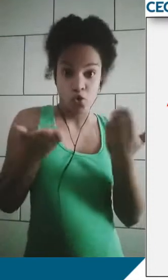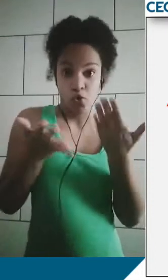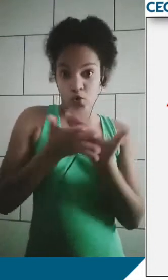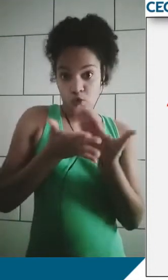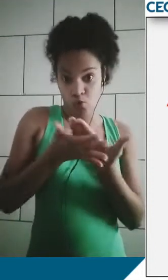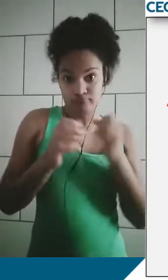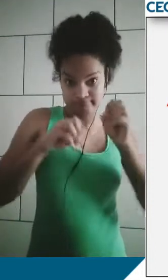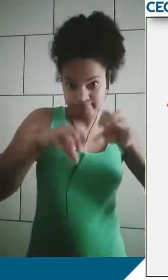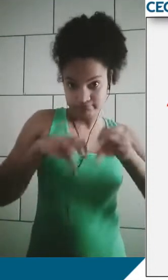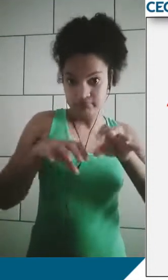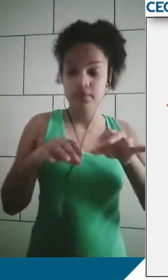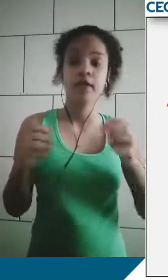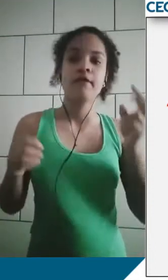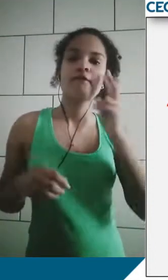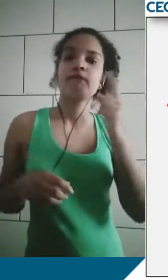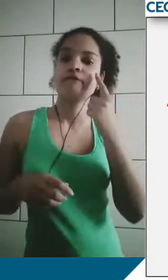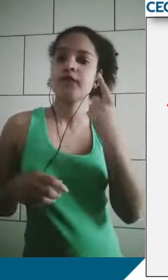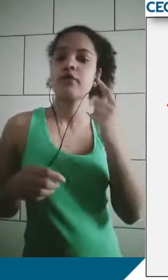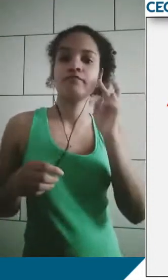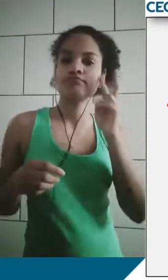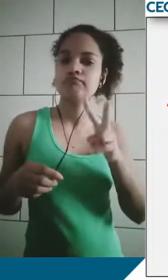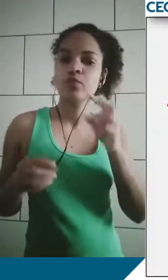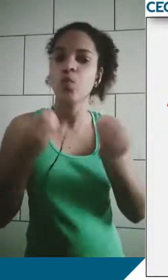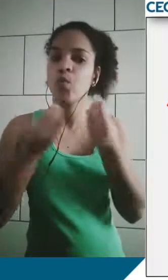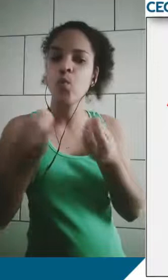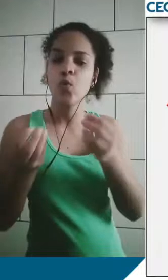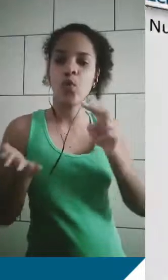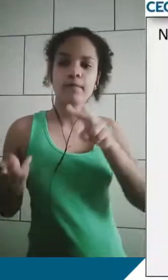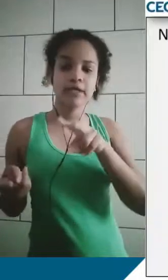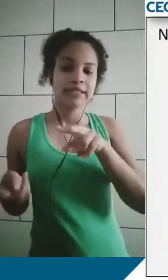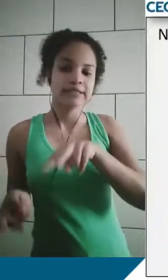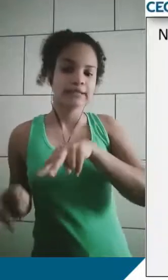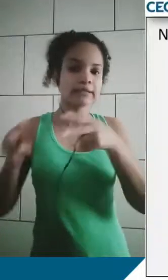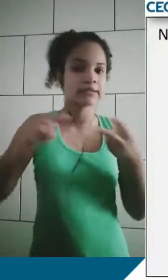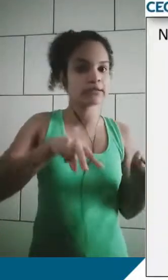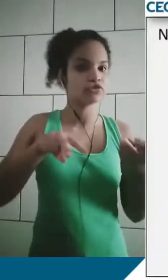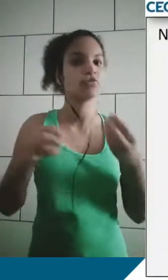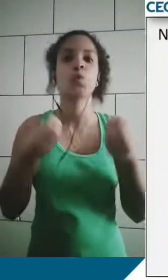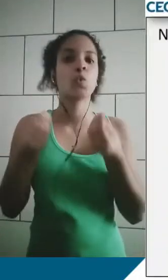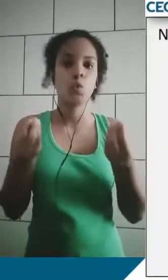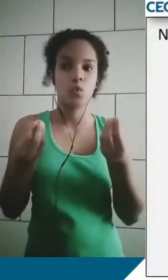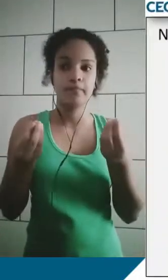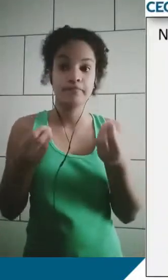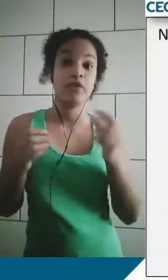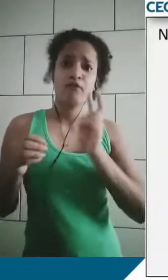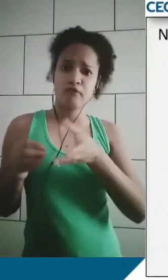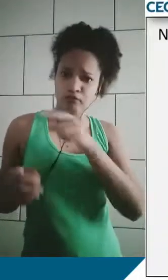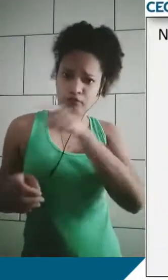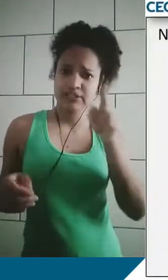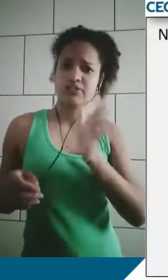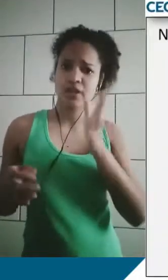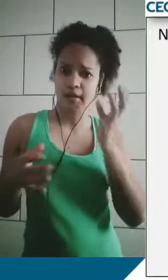o fenômeno de transcrição. Como você já aprendeu, os ácidos nucleicos são formados por unidades